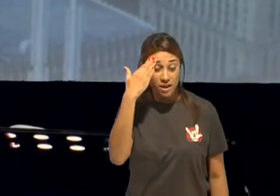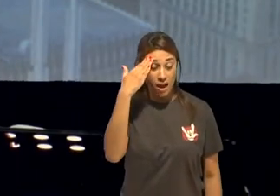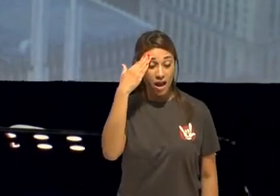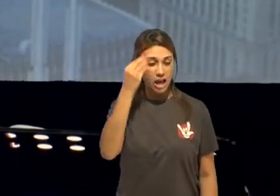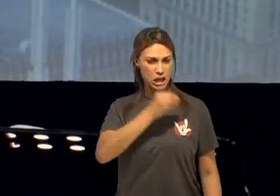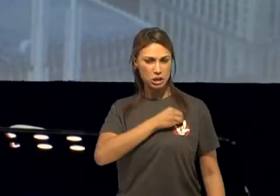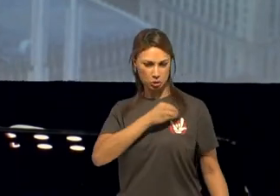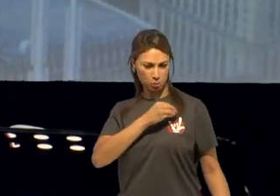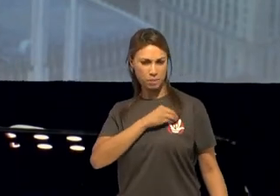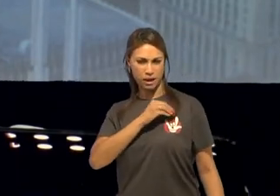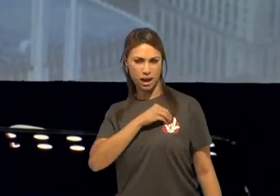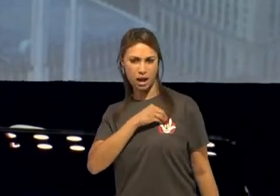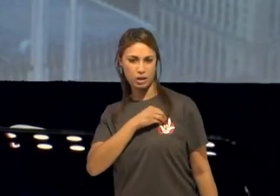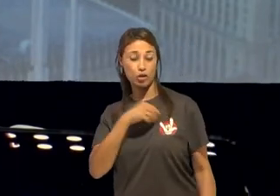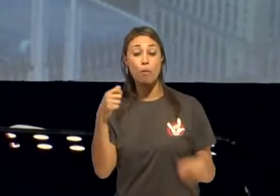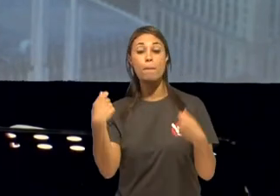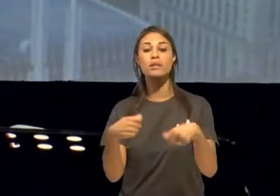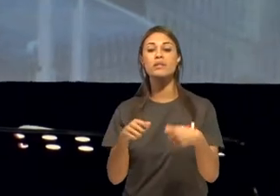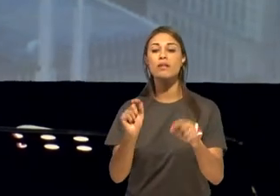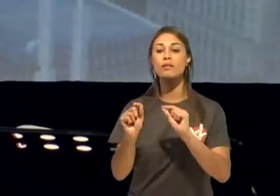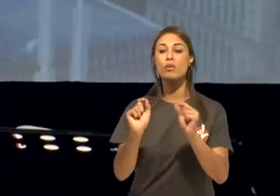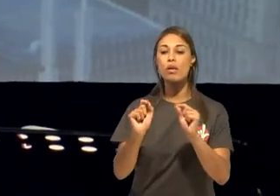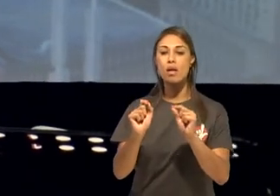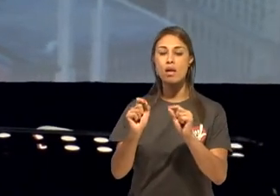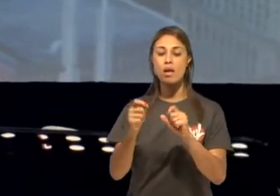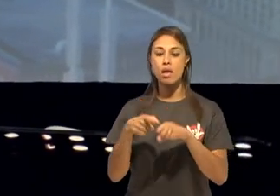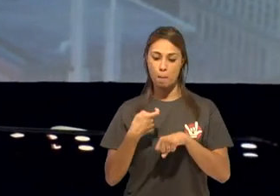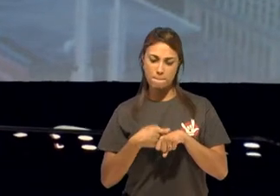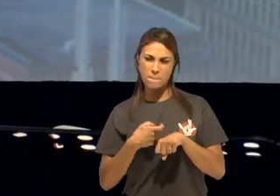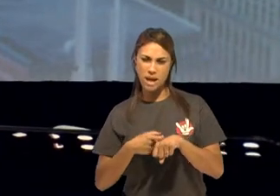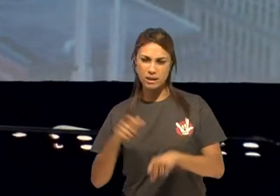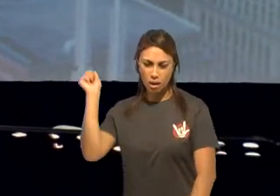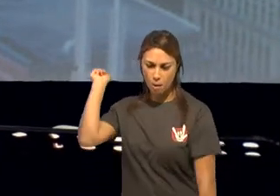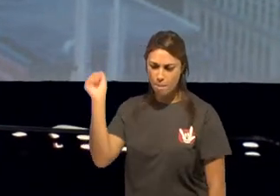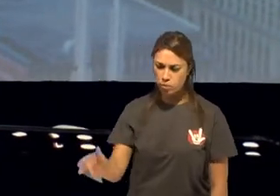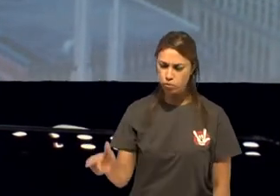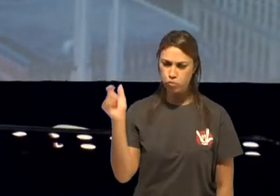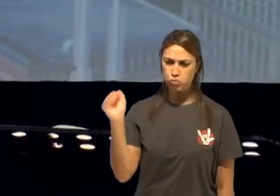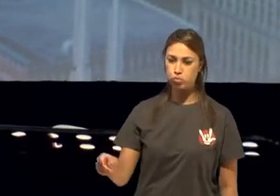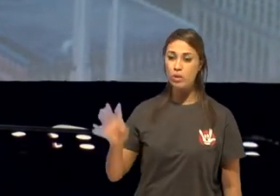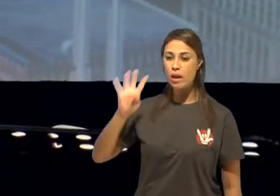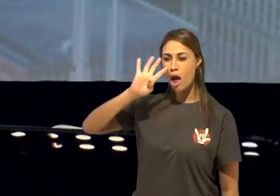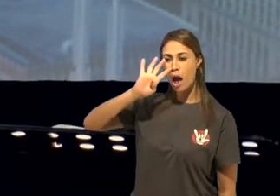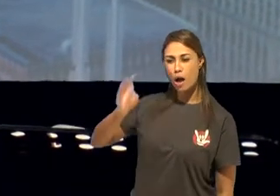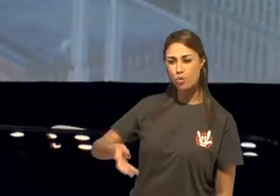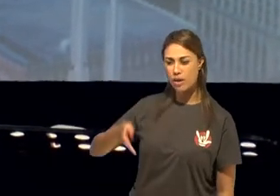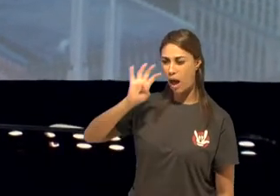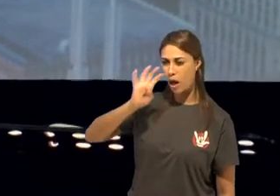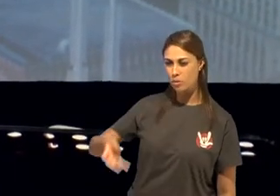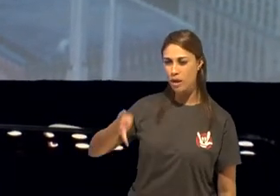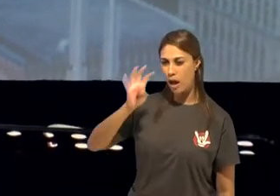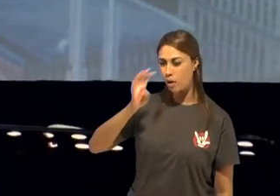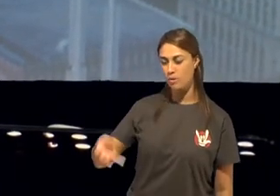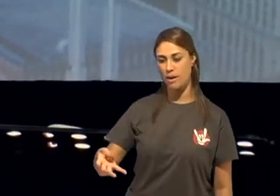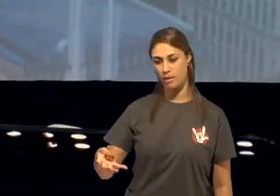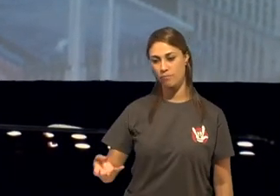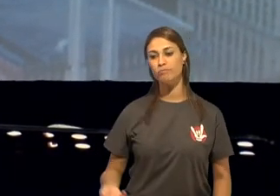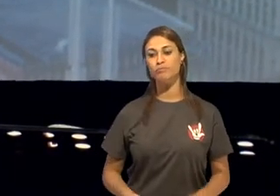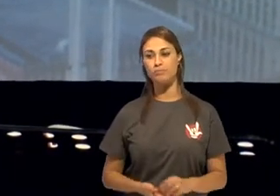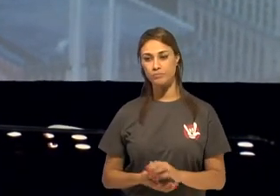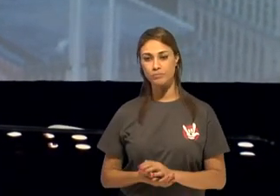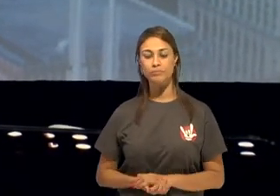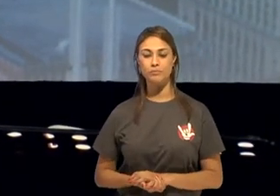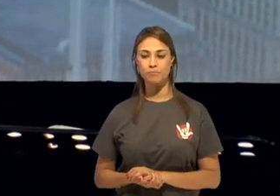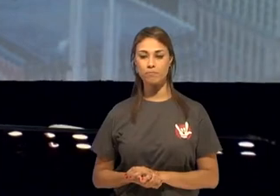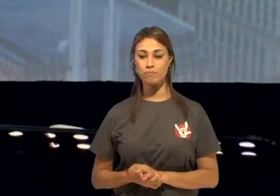ser apedrejado. E ele só não foi apedrejado por infinita graça até a sua morte. Então agora ele entra, você consegue